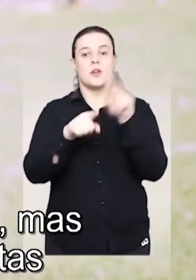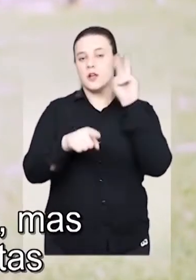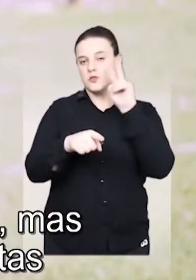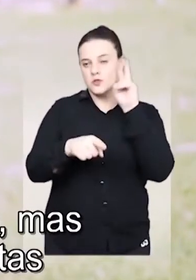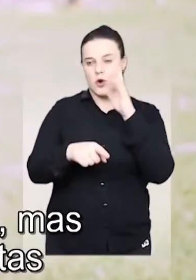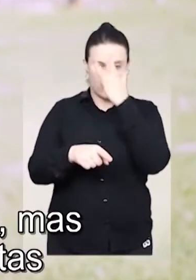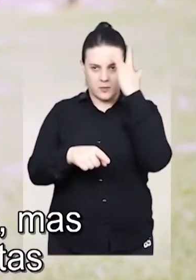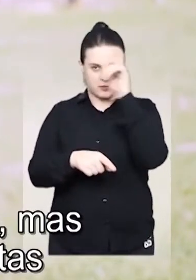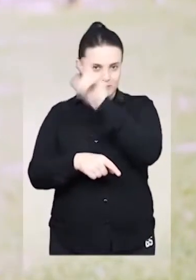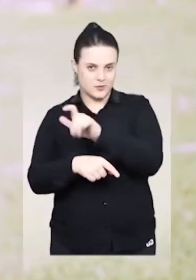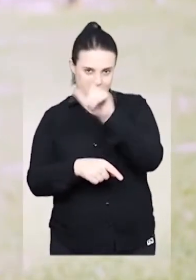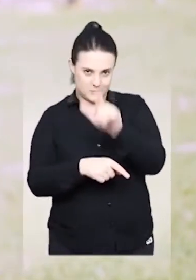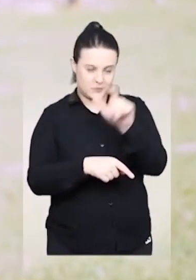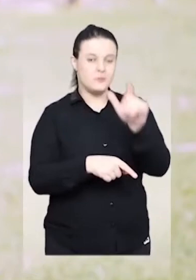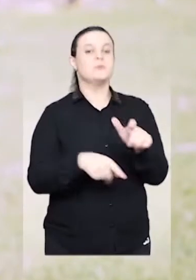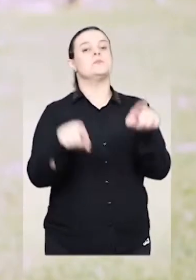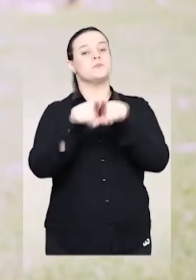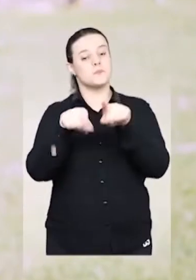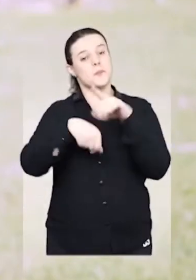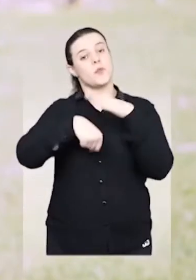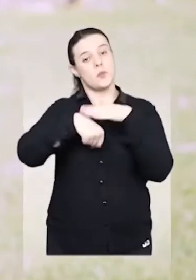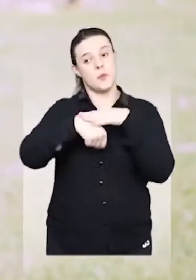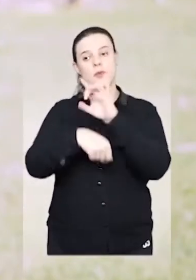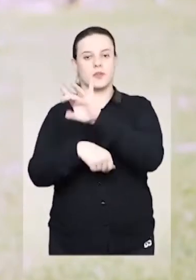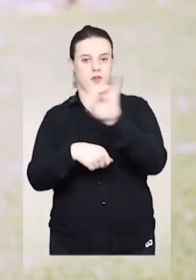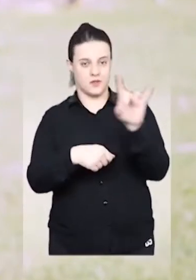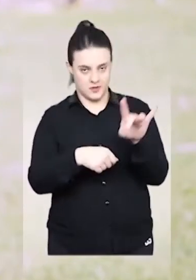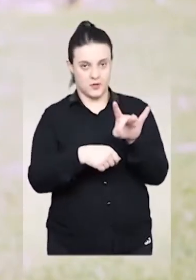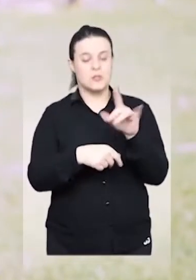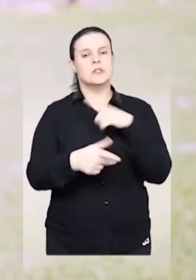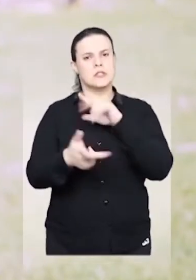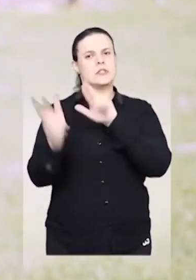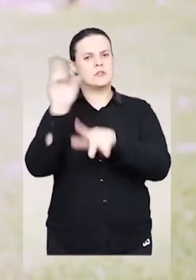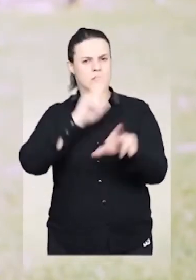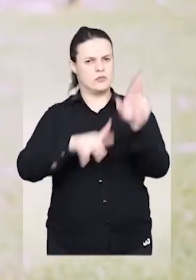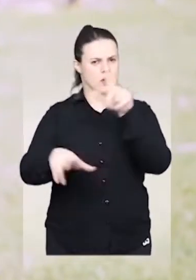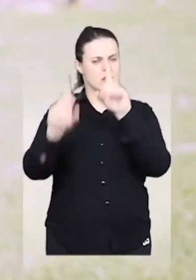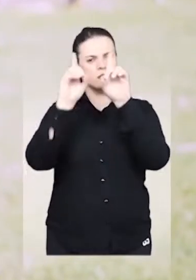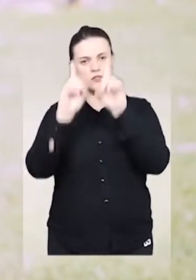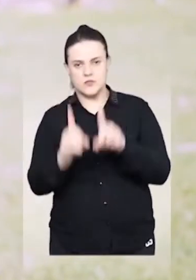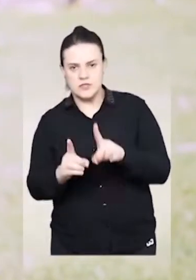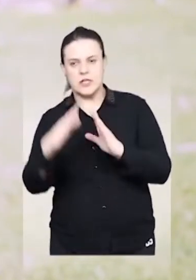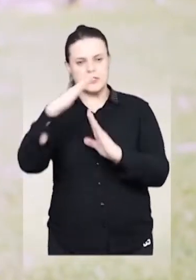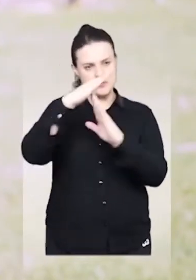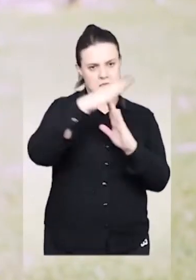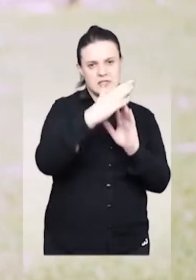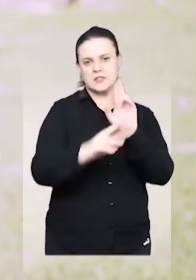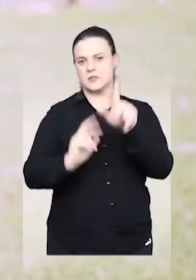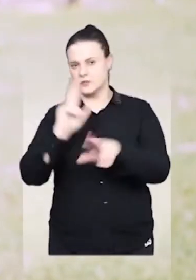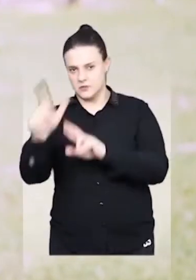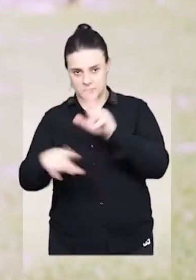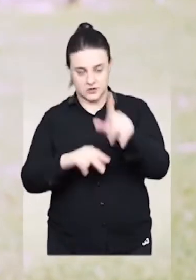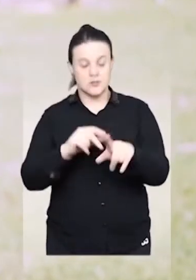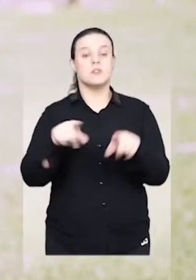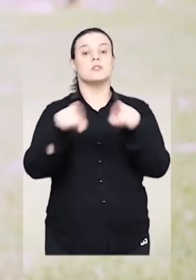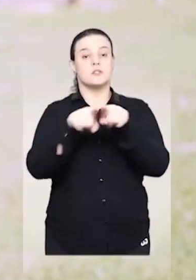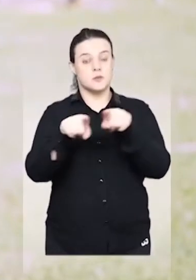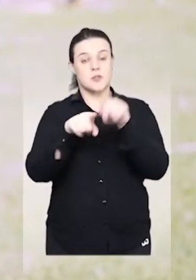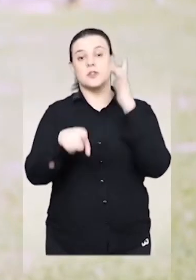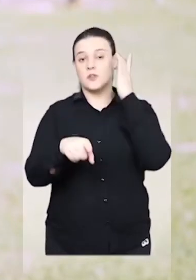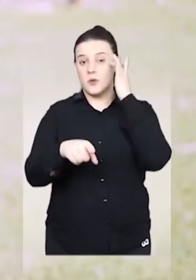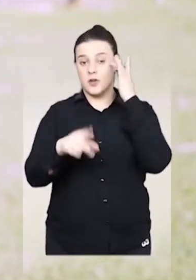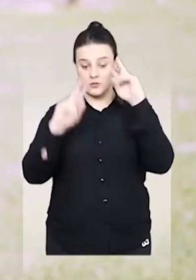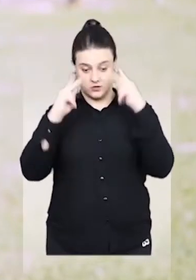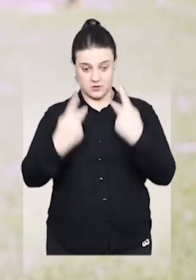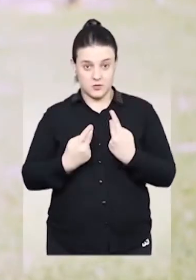dos atletas e o momento ali de cada um. São várias deficiências, são várias limitações, e eu acho que como